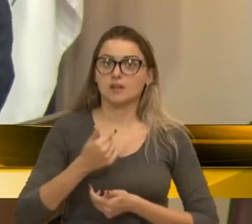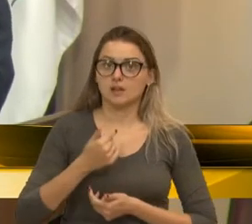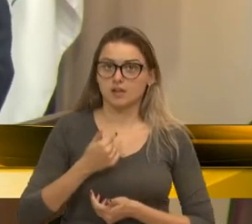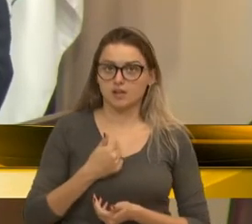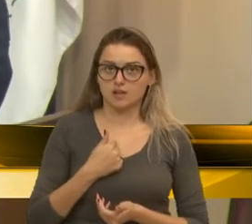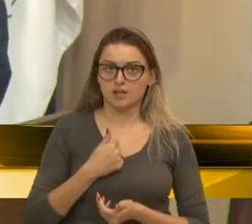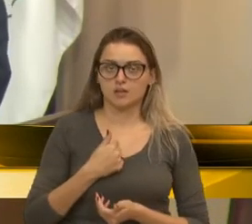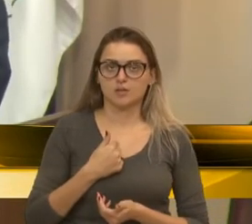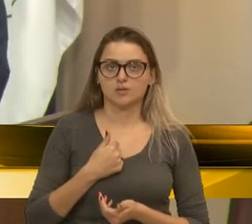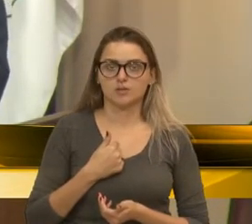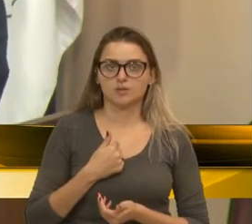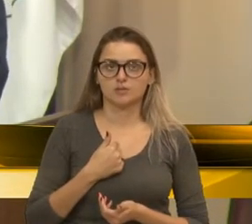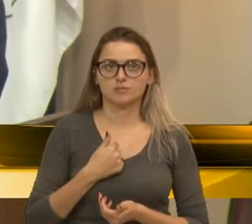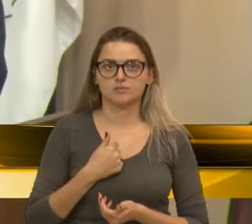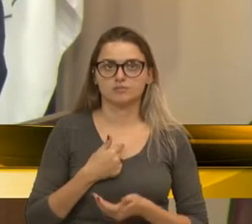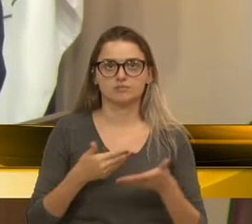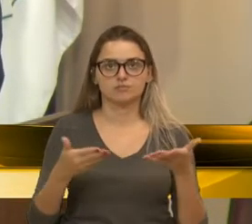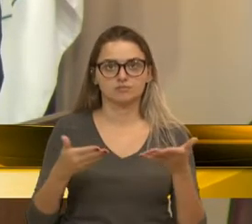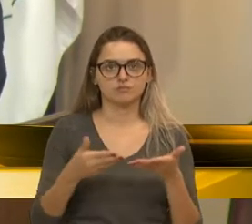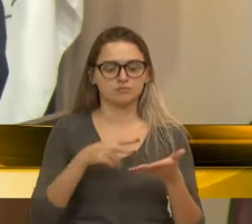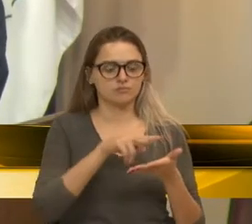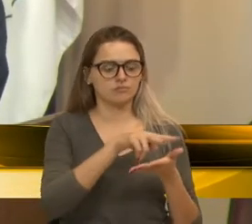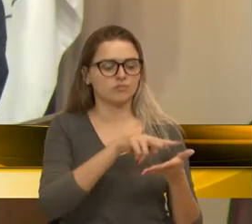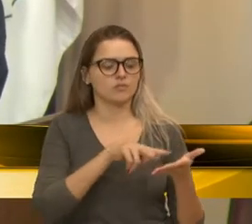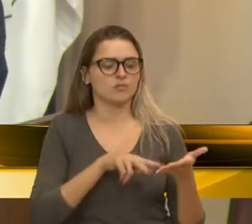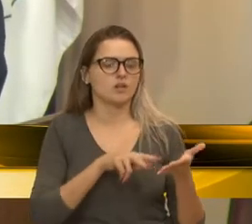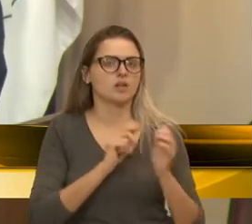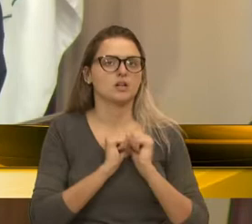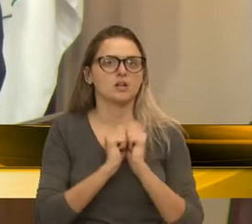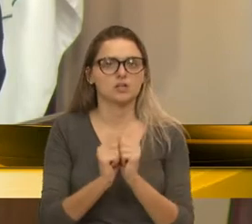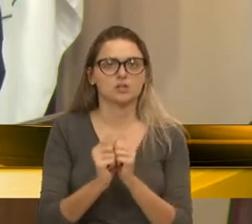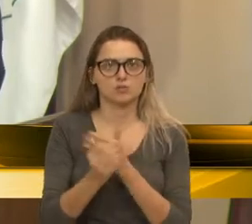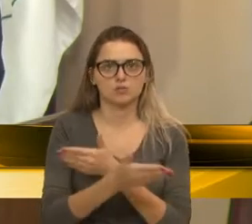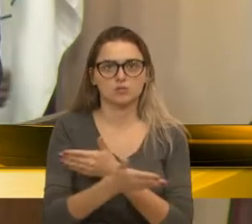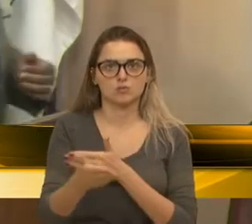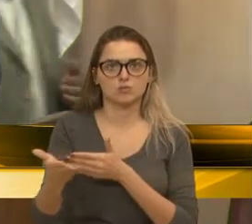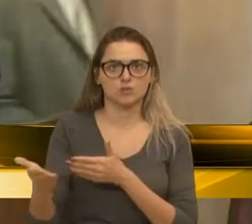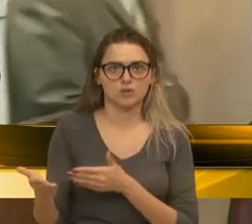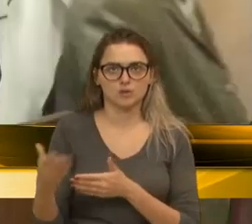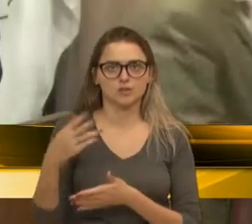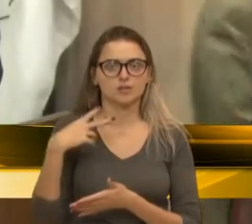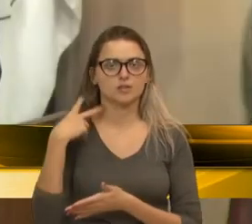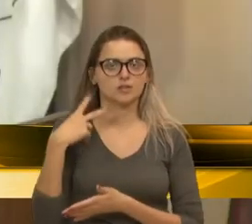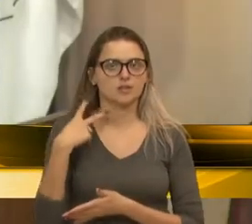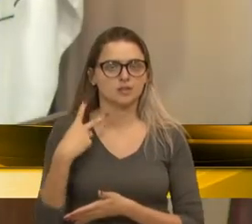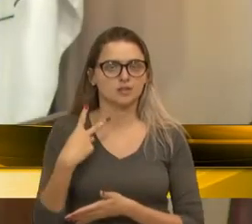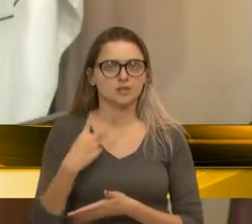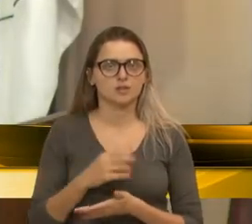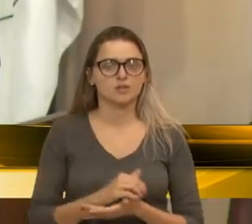permitam ler junto com os colegas